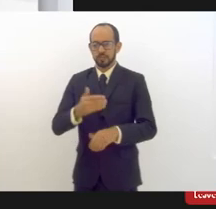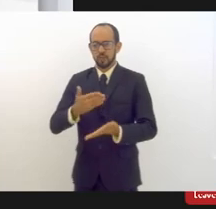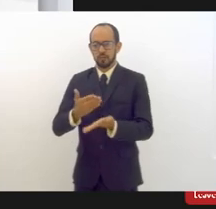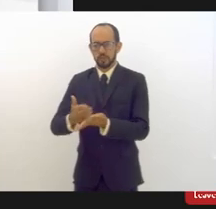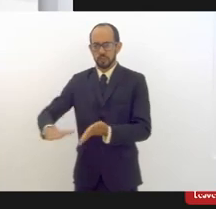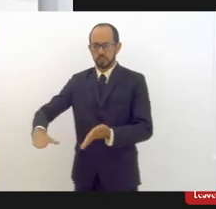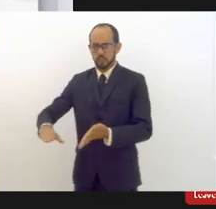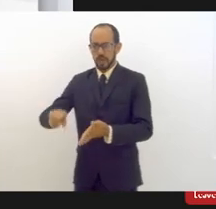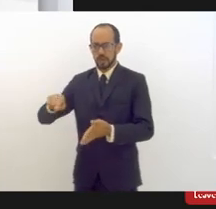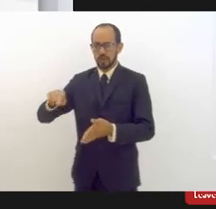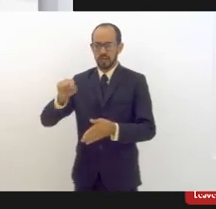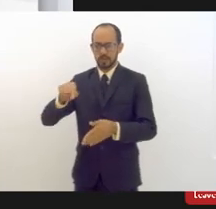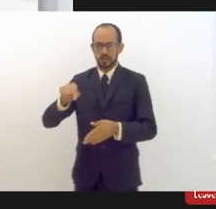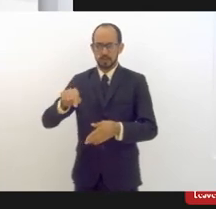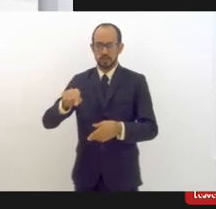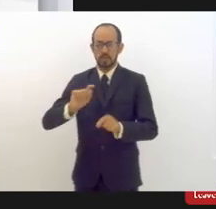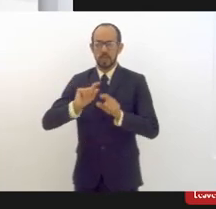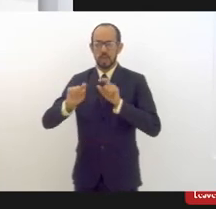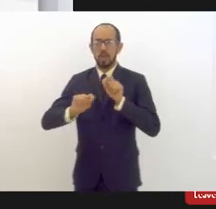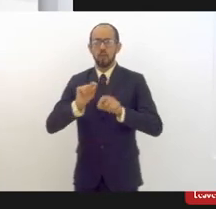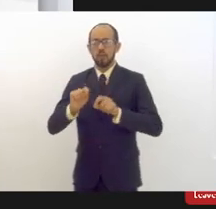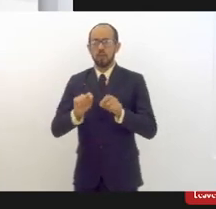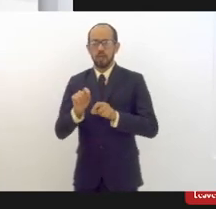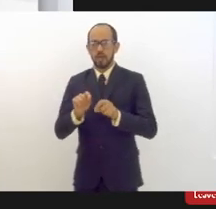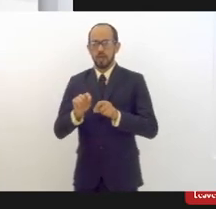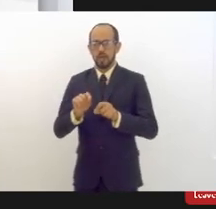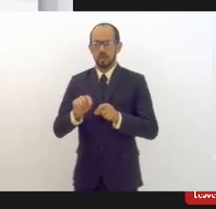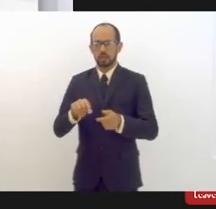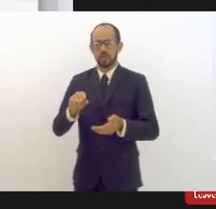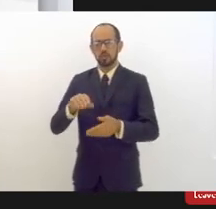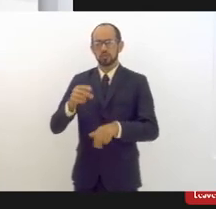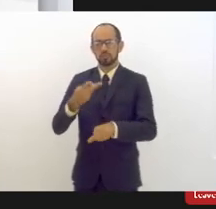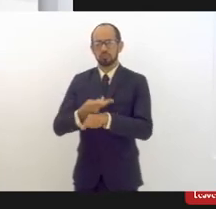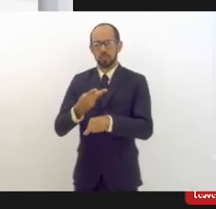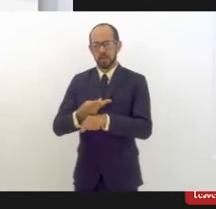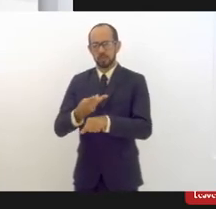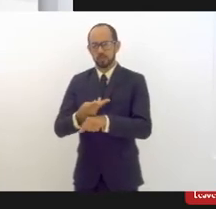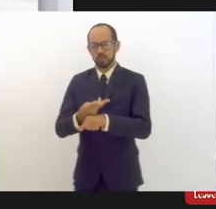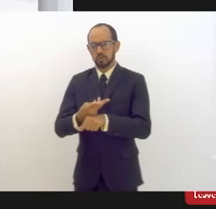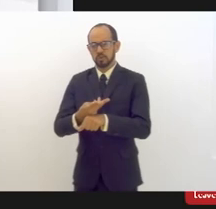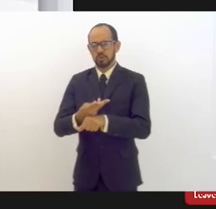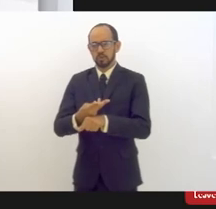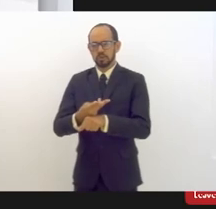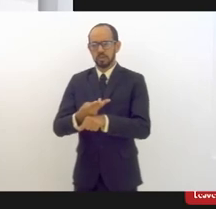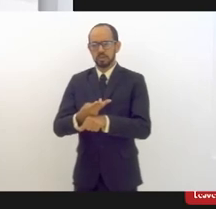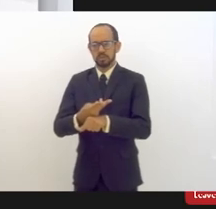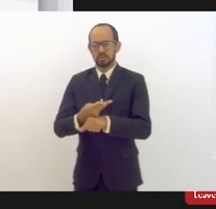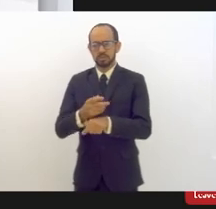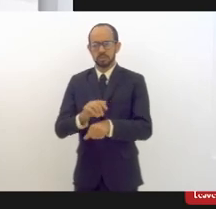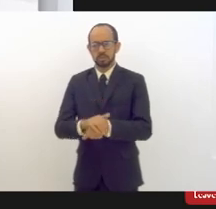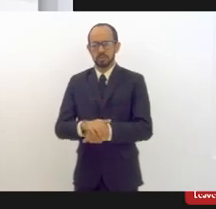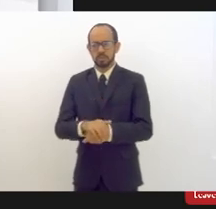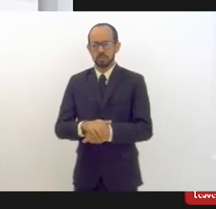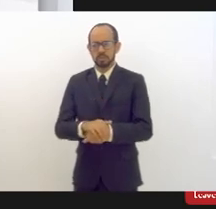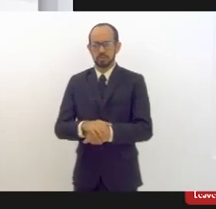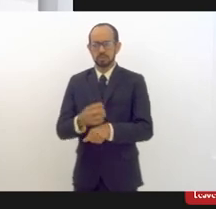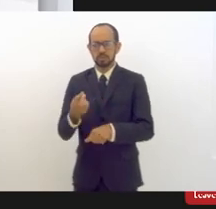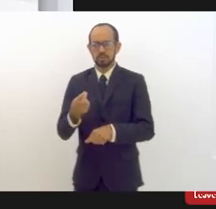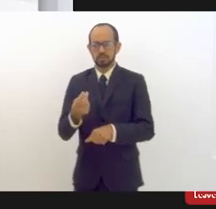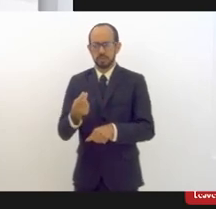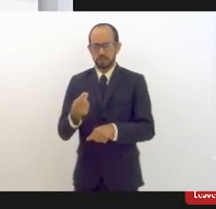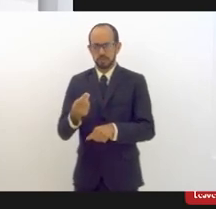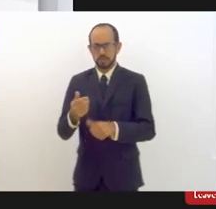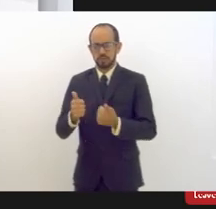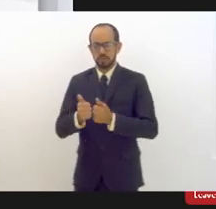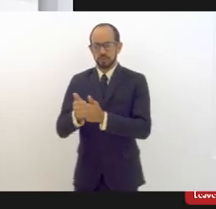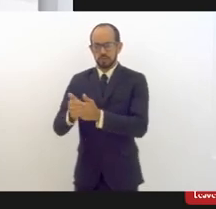daqui as gratificações de valores de auxílio de transporte